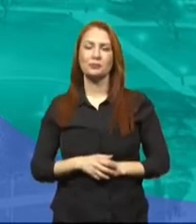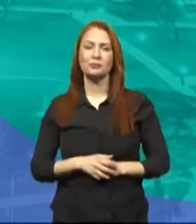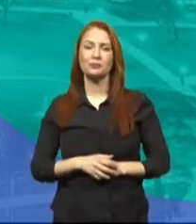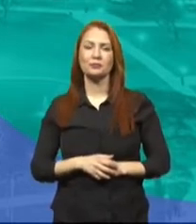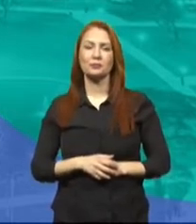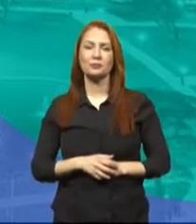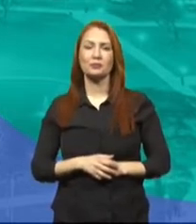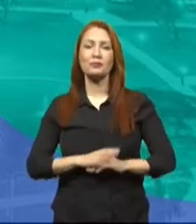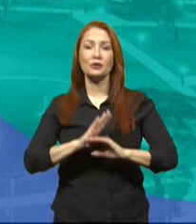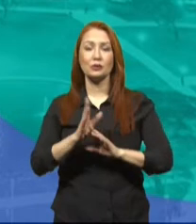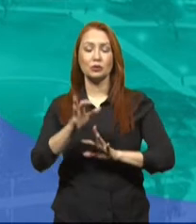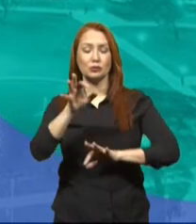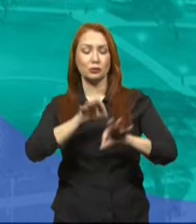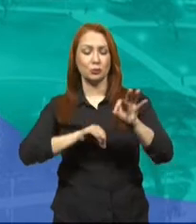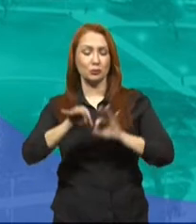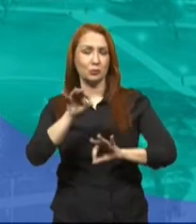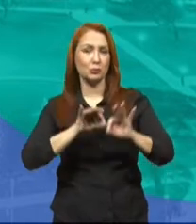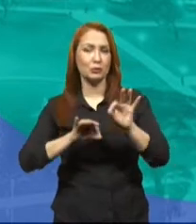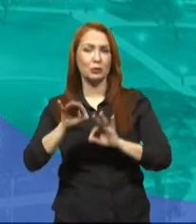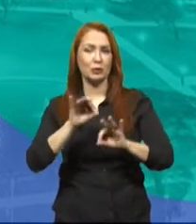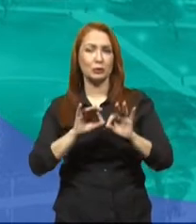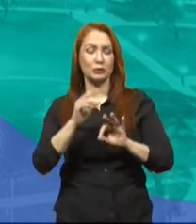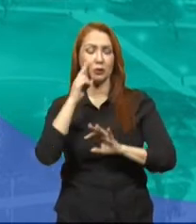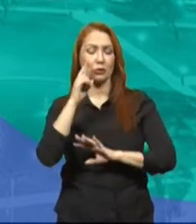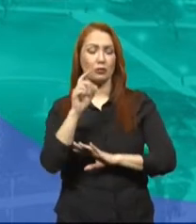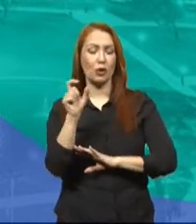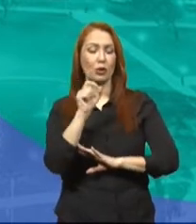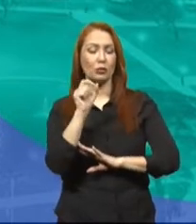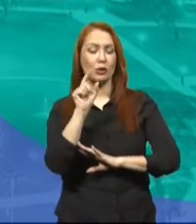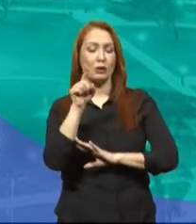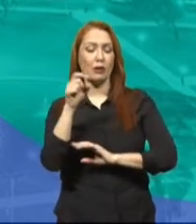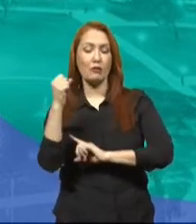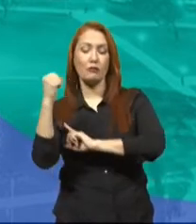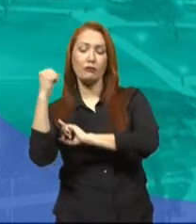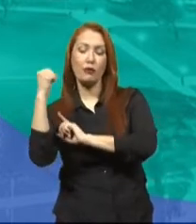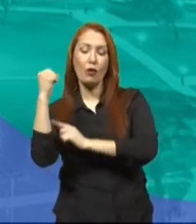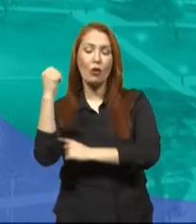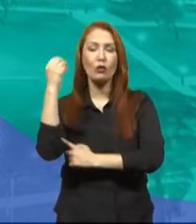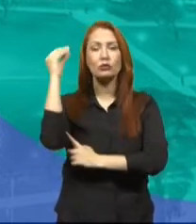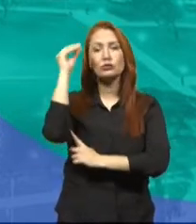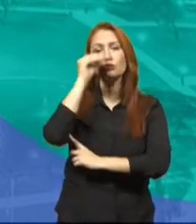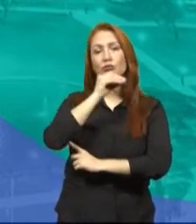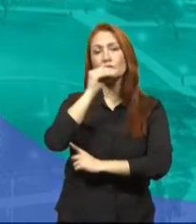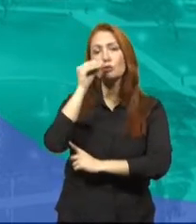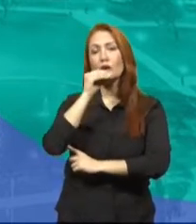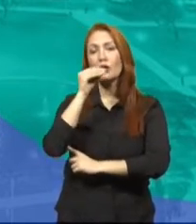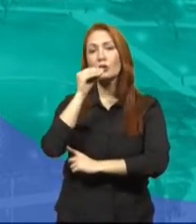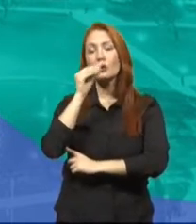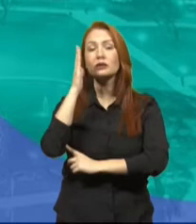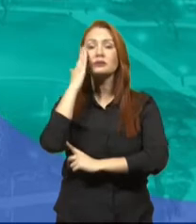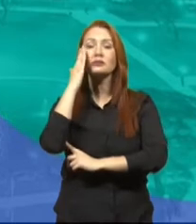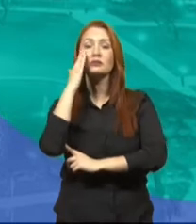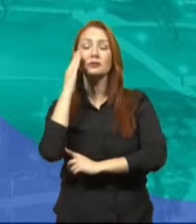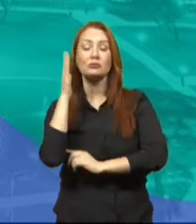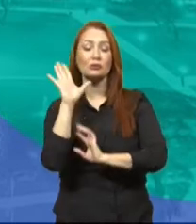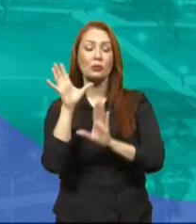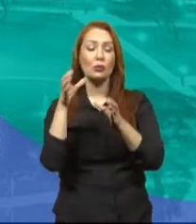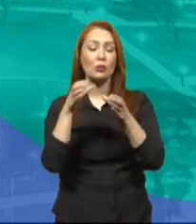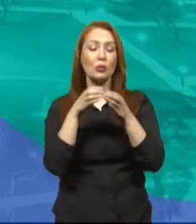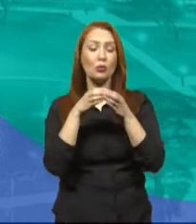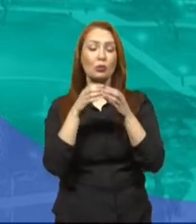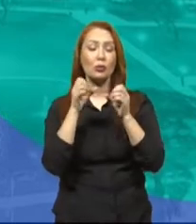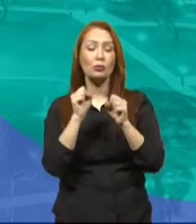estamos levantando os pontos fortes, os pontos fracos, uma assessoria que venha ajudar nós